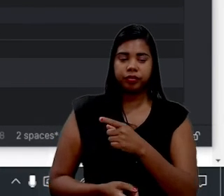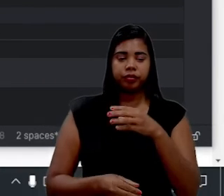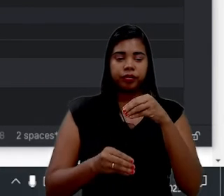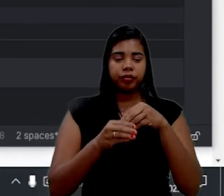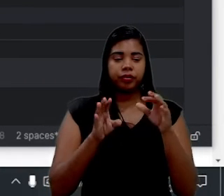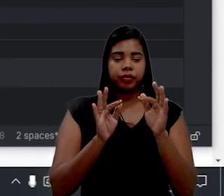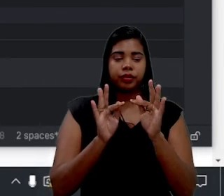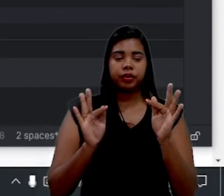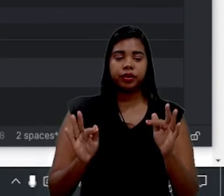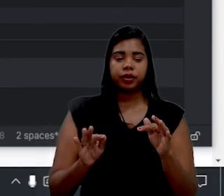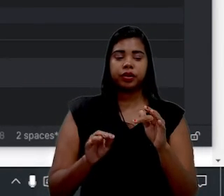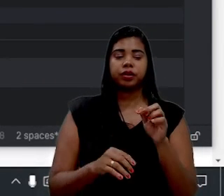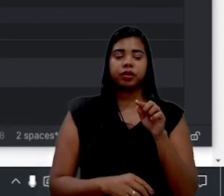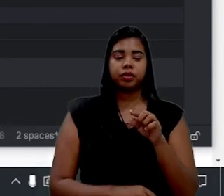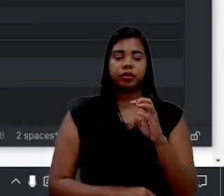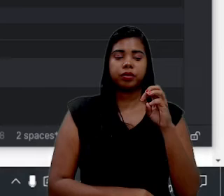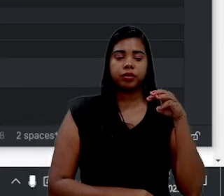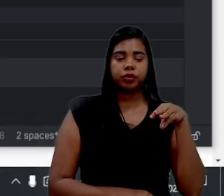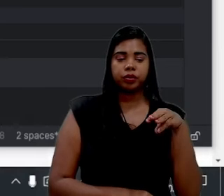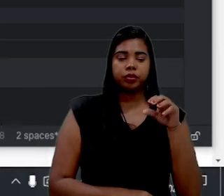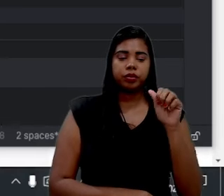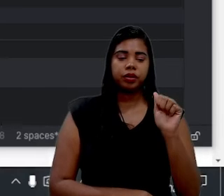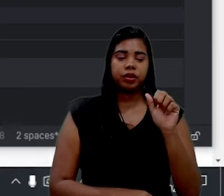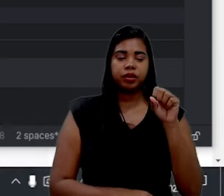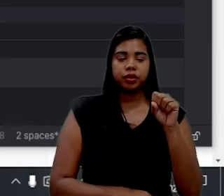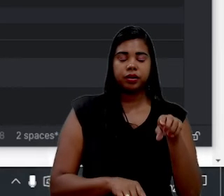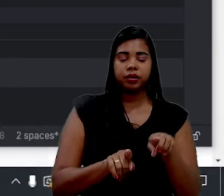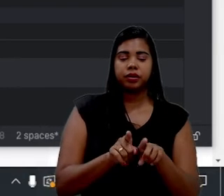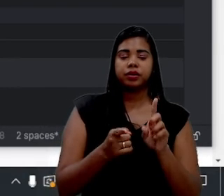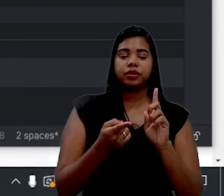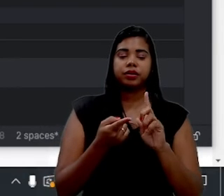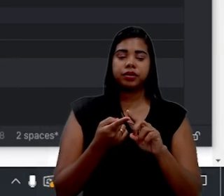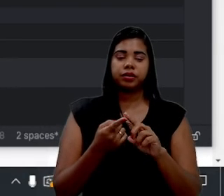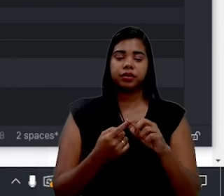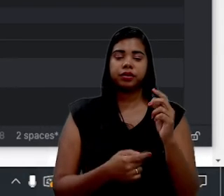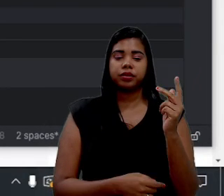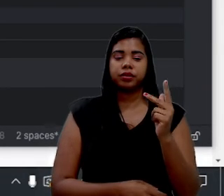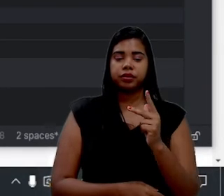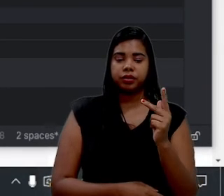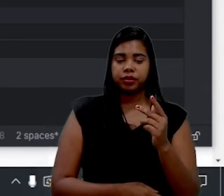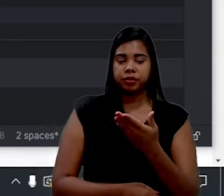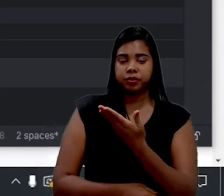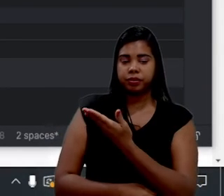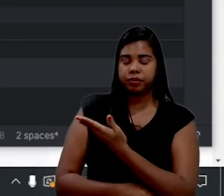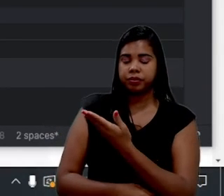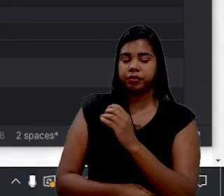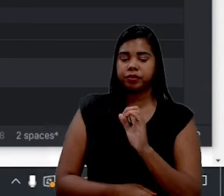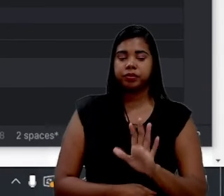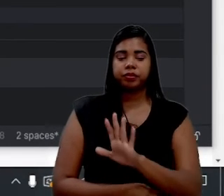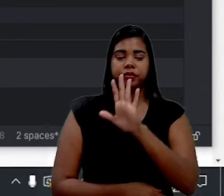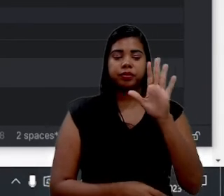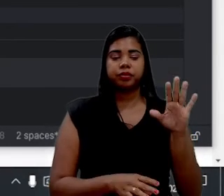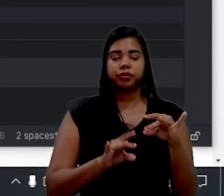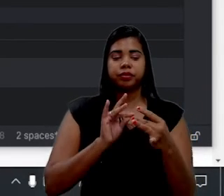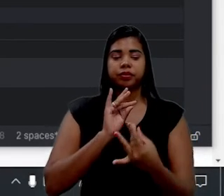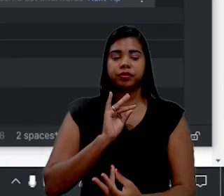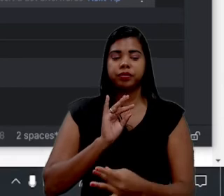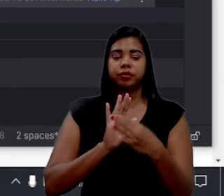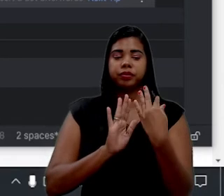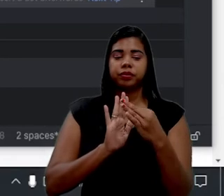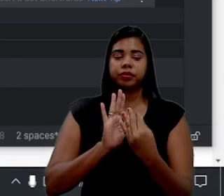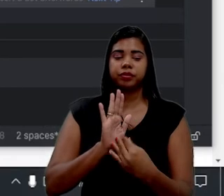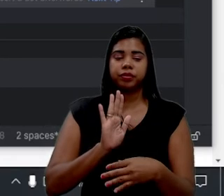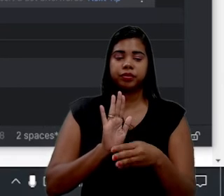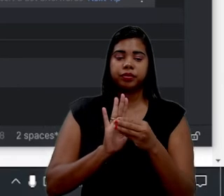função form.as underline p para justamente ele gerar o formulário que a gente vai,